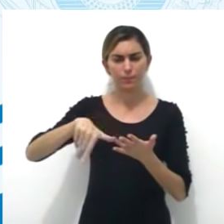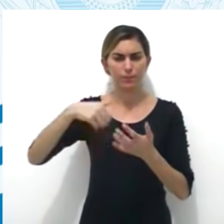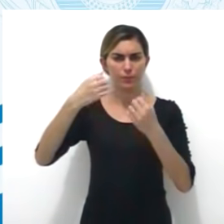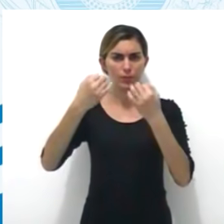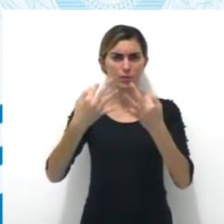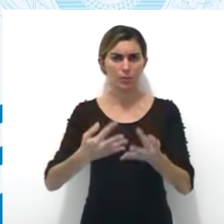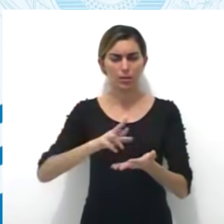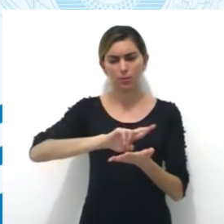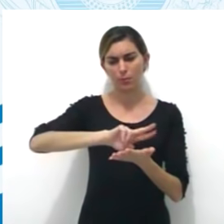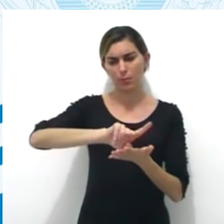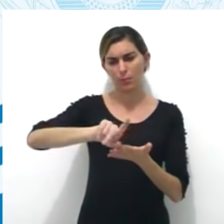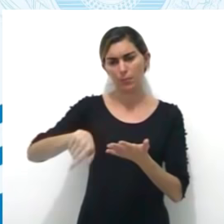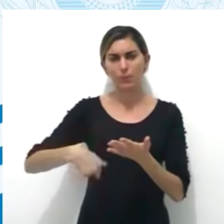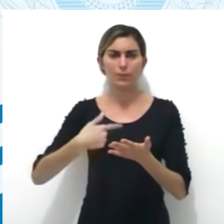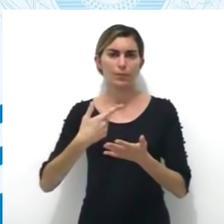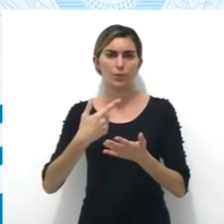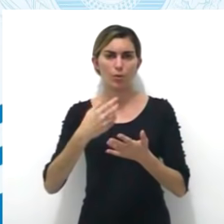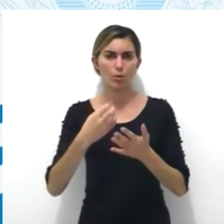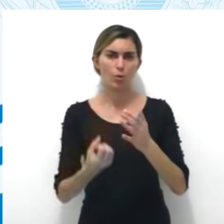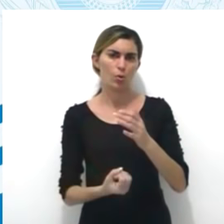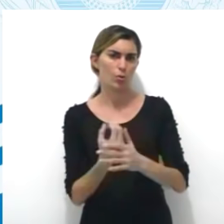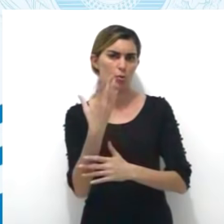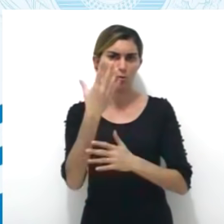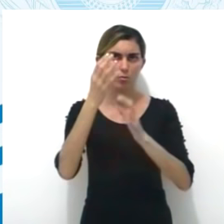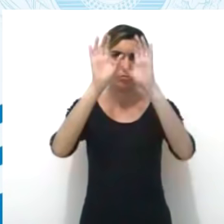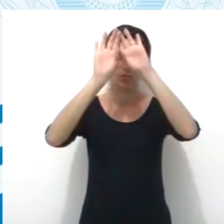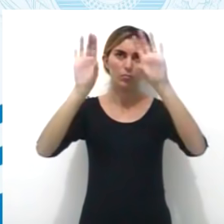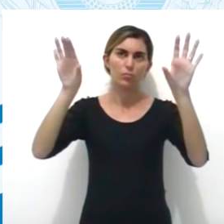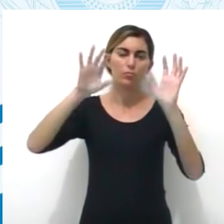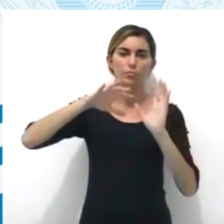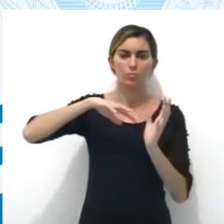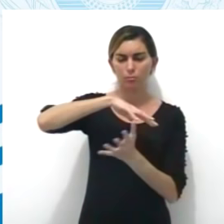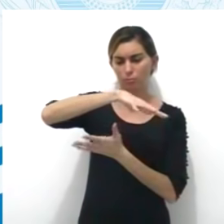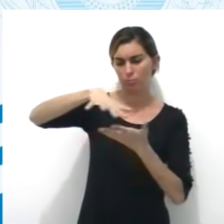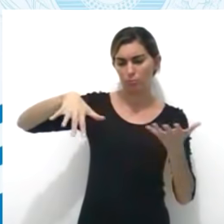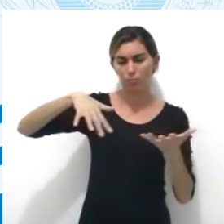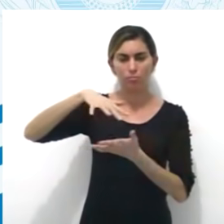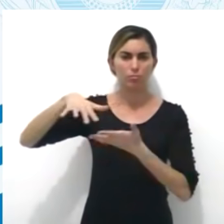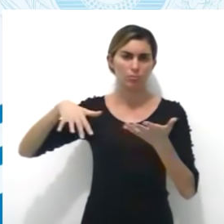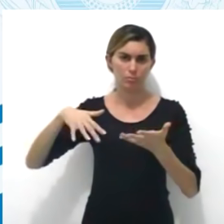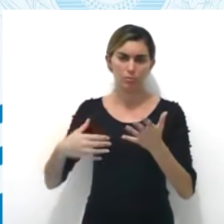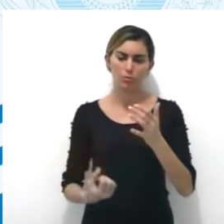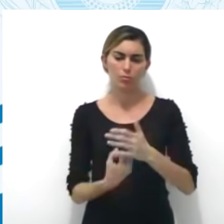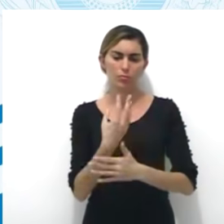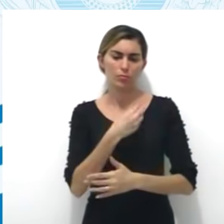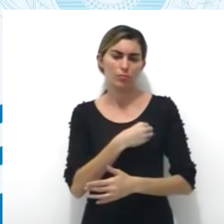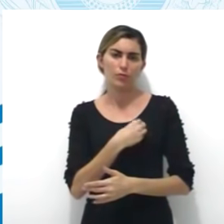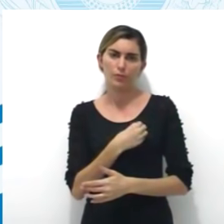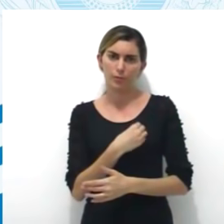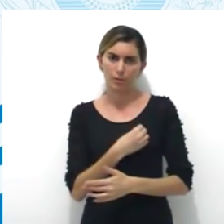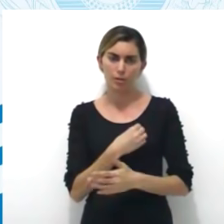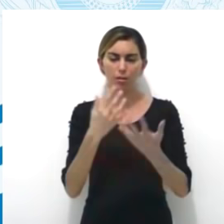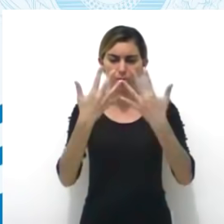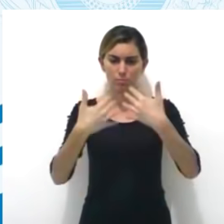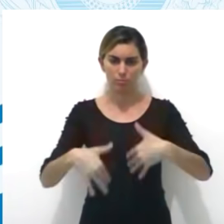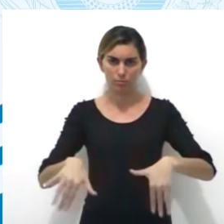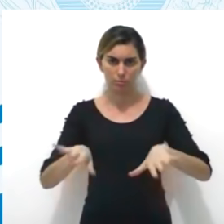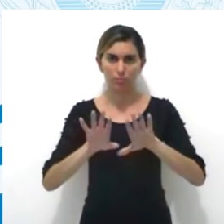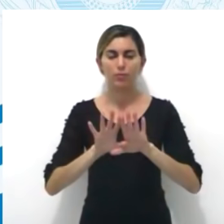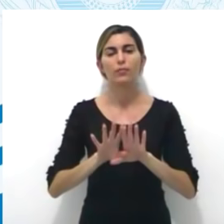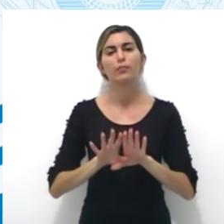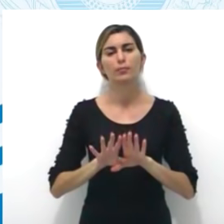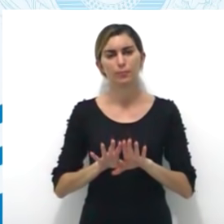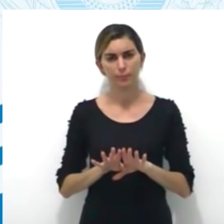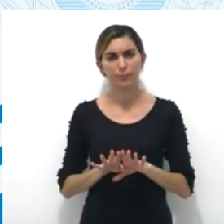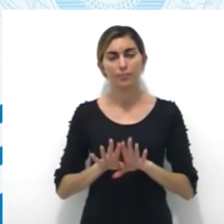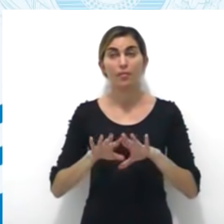diversas explicações para a origem do universo, para o surgimento da vida e da